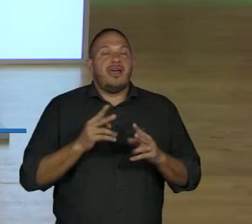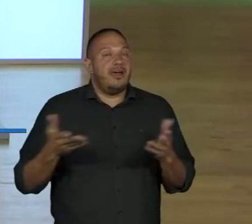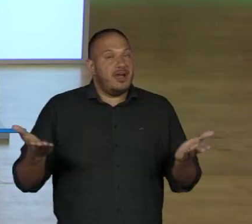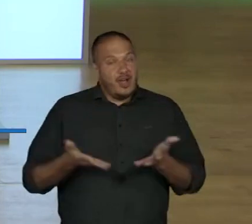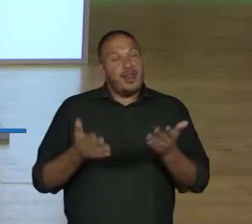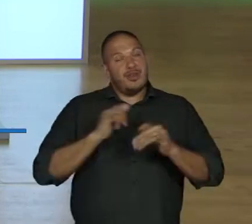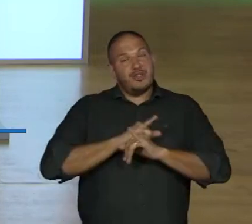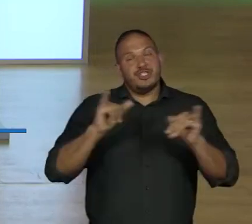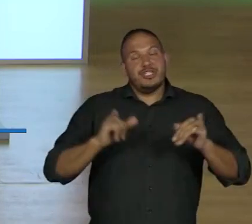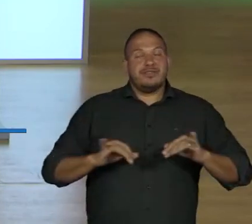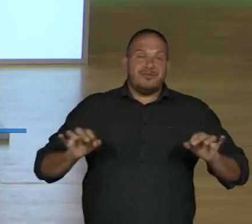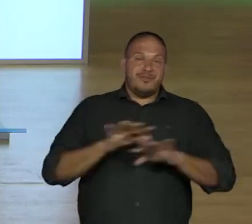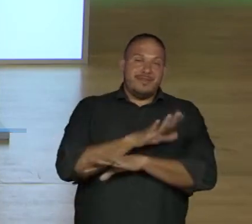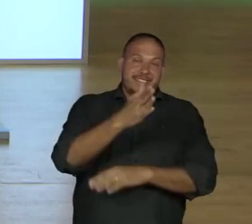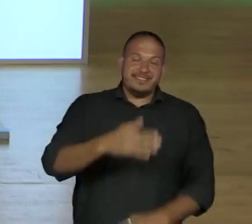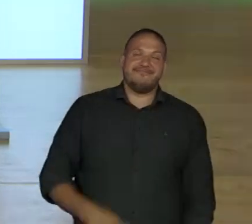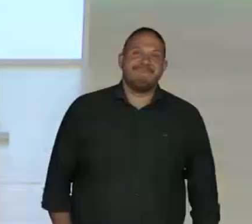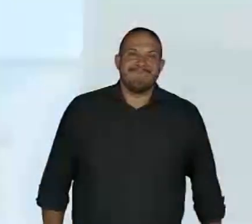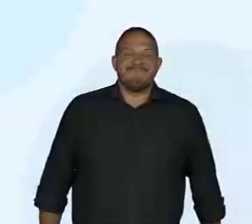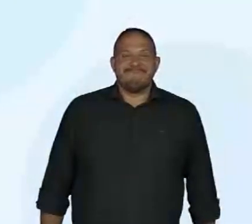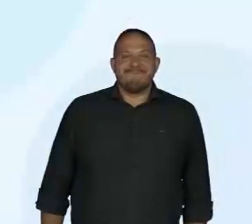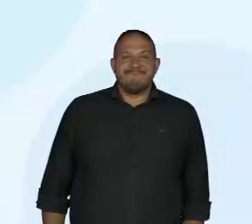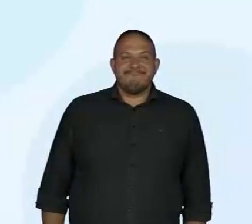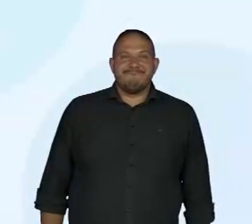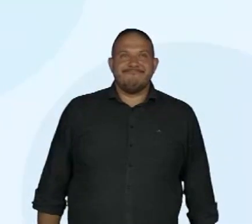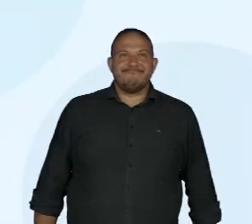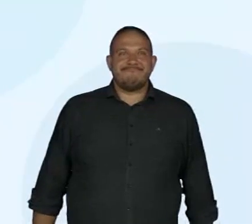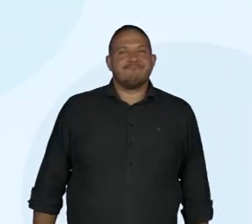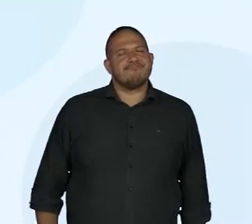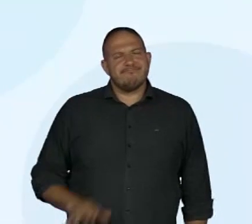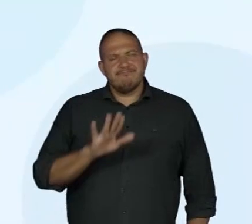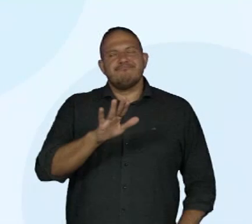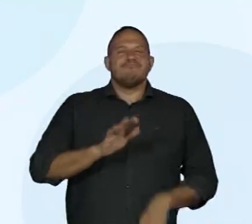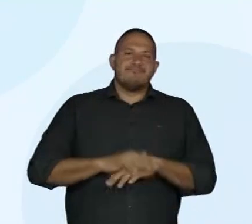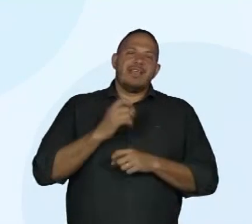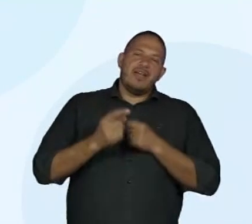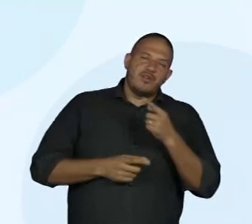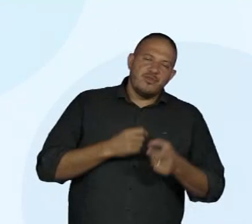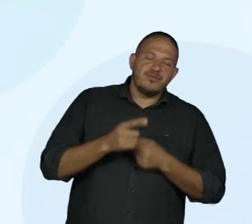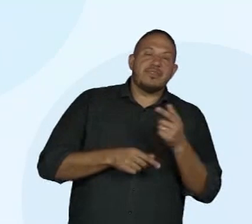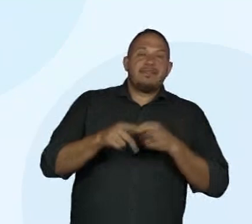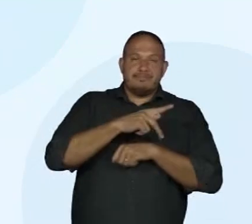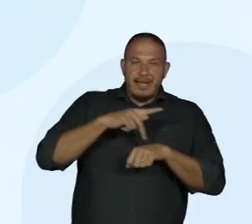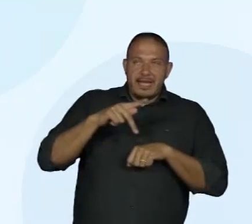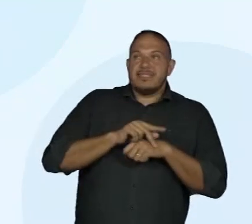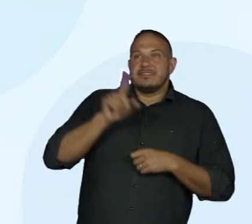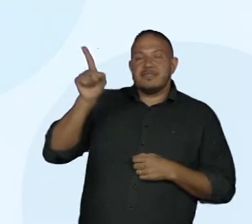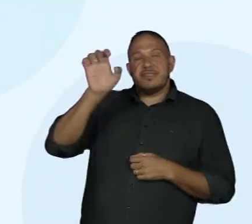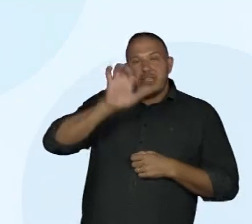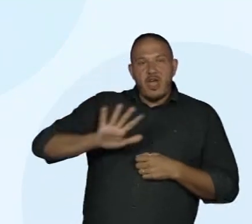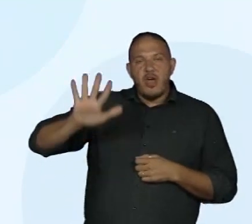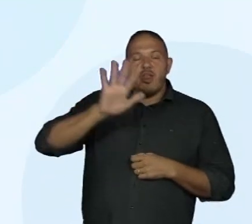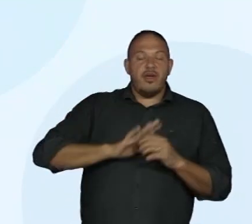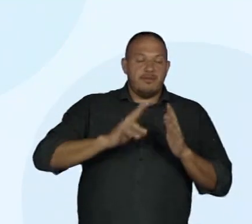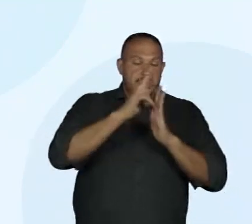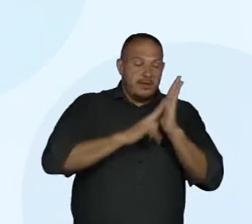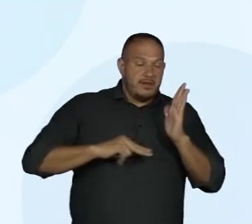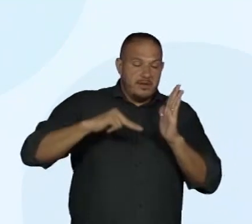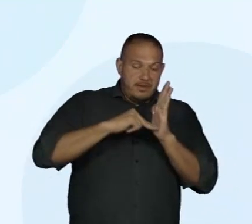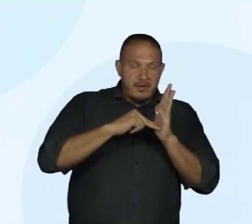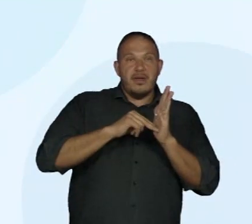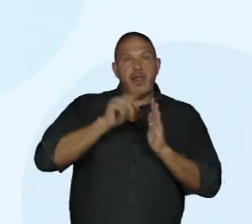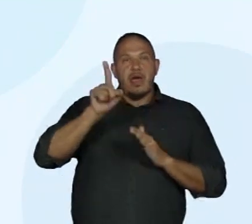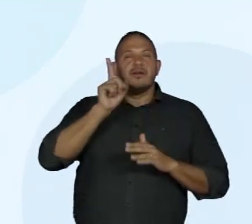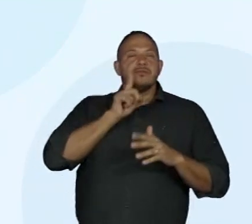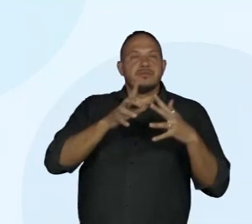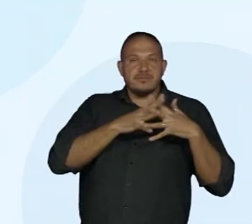notícia completa. Sim. Então, vamos lá. Alguns países na Europa, Nova Zelândia e regiões dos